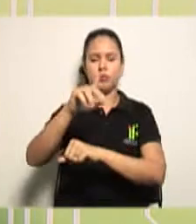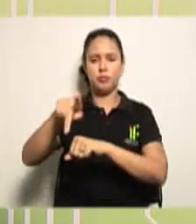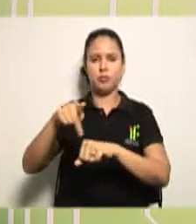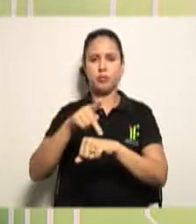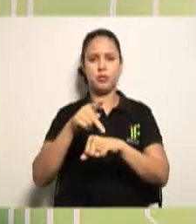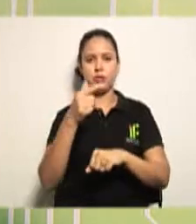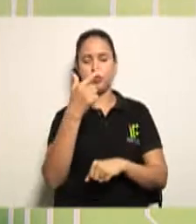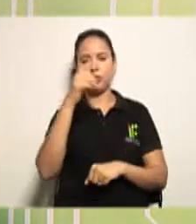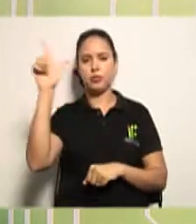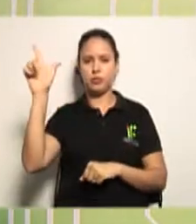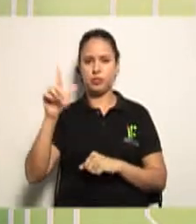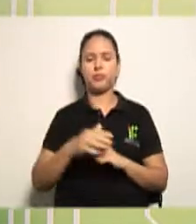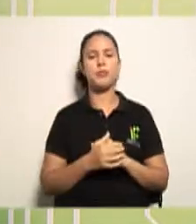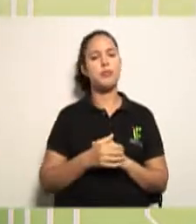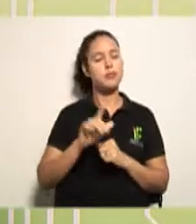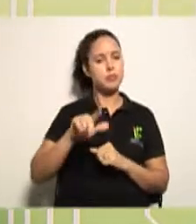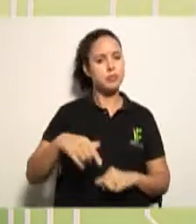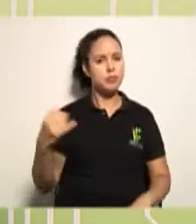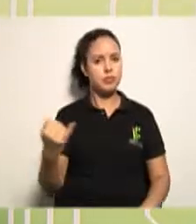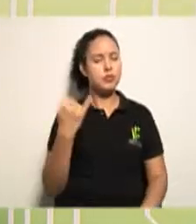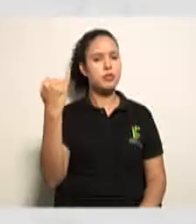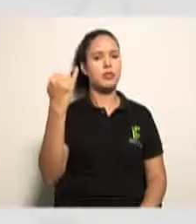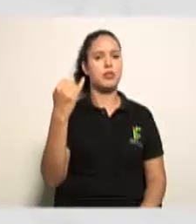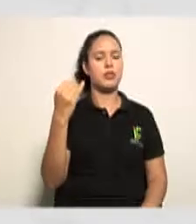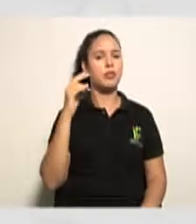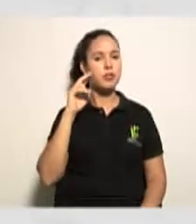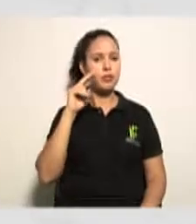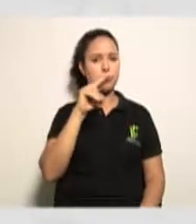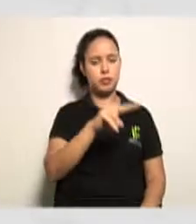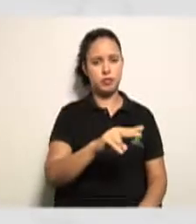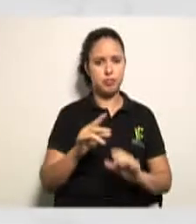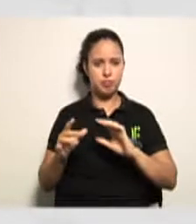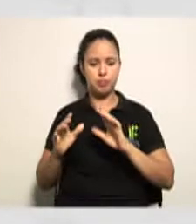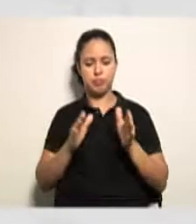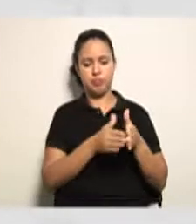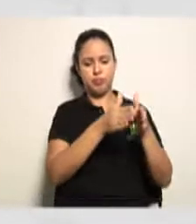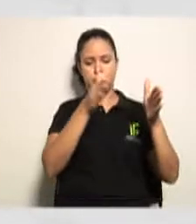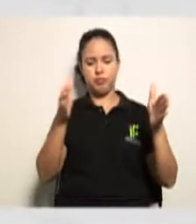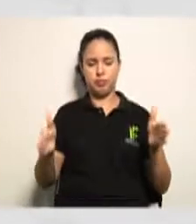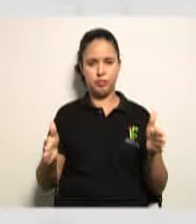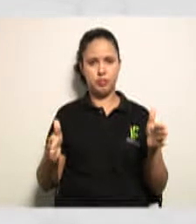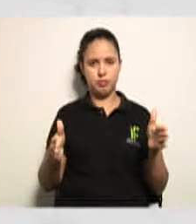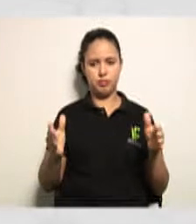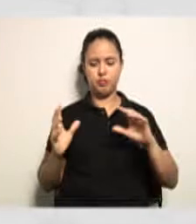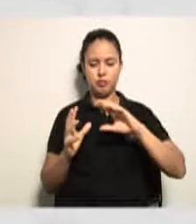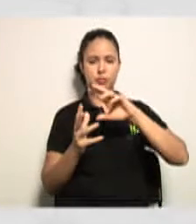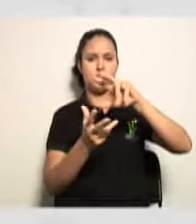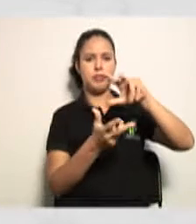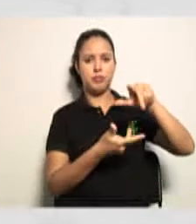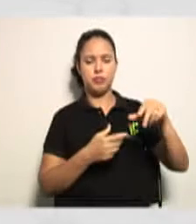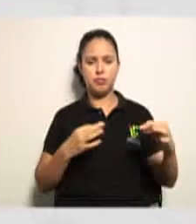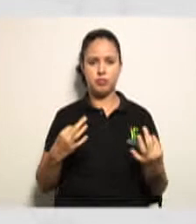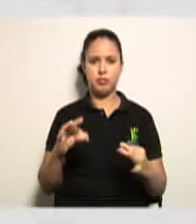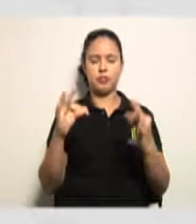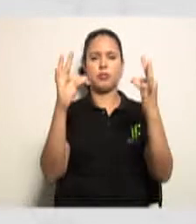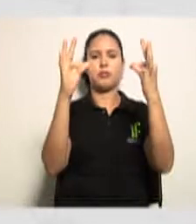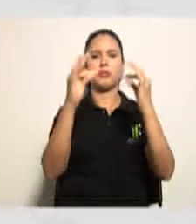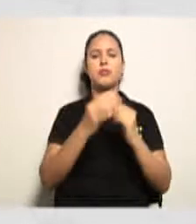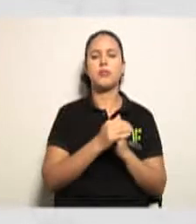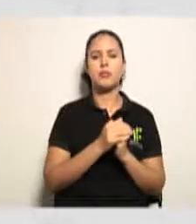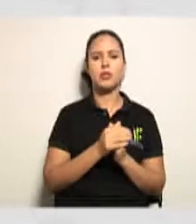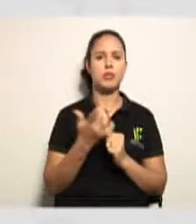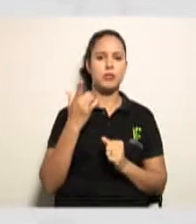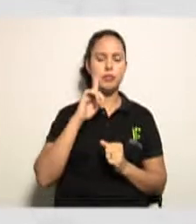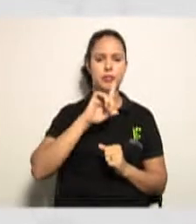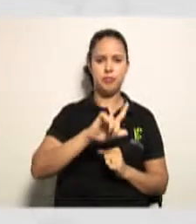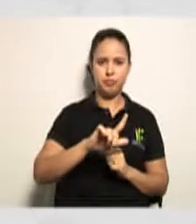Então é importante a gente olhar para essa fase da globalização, visando essas questões de